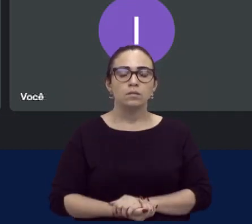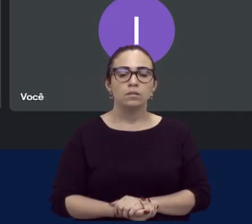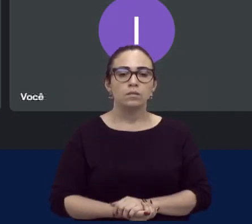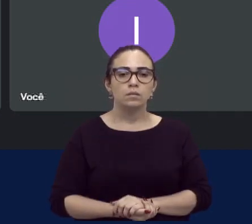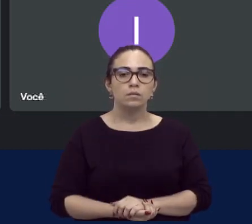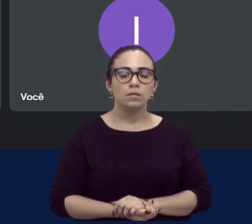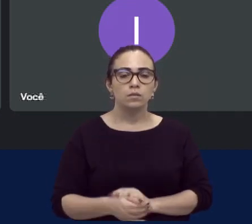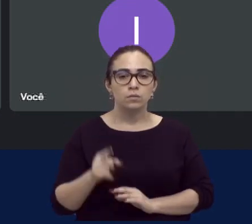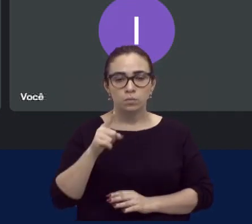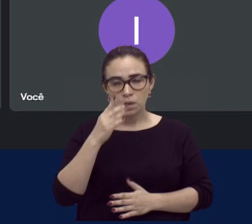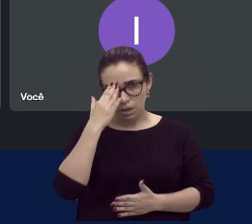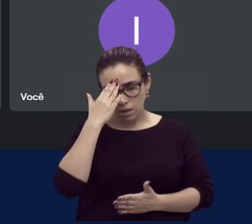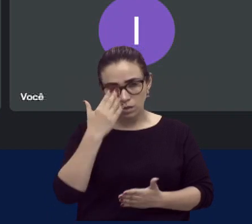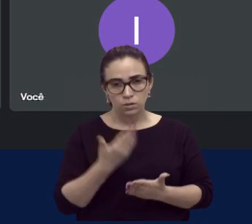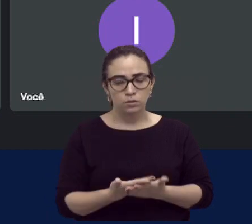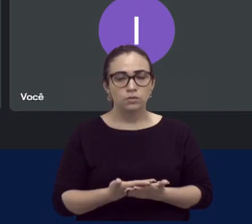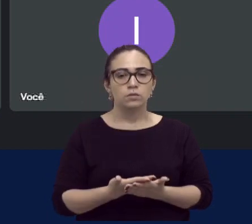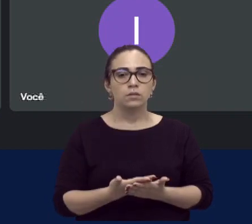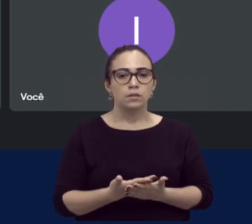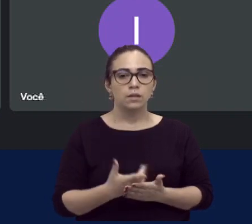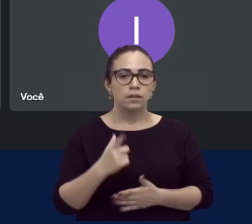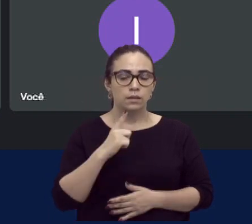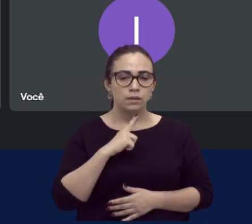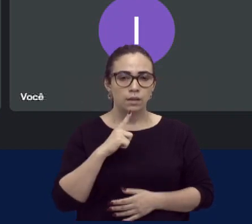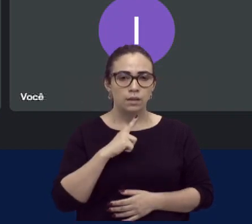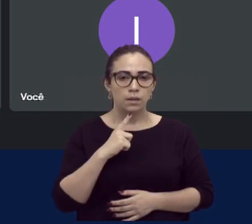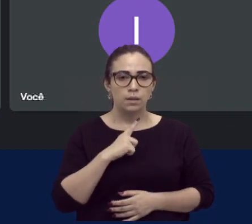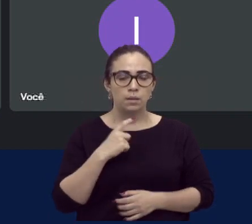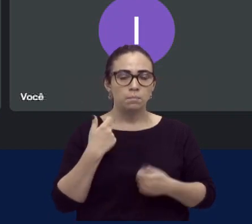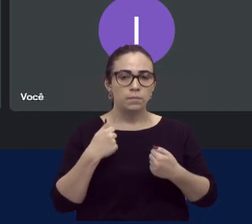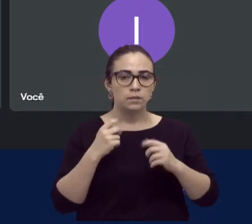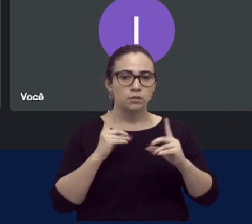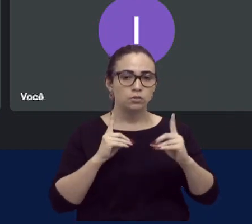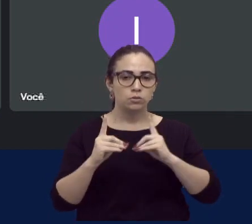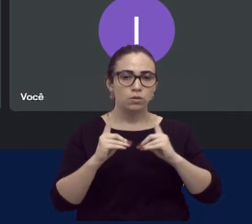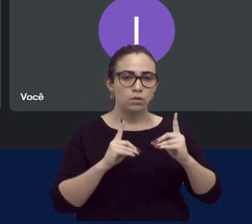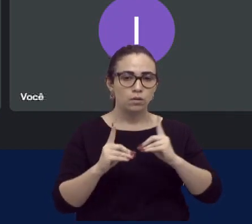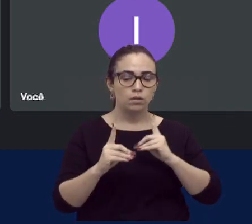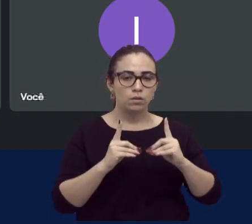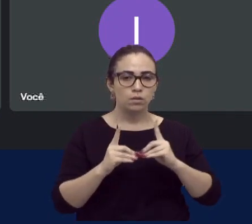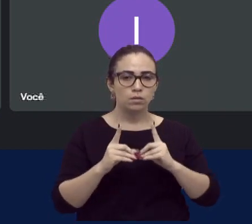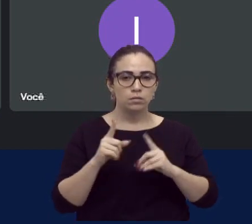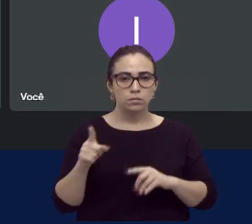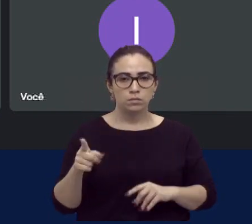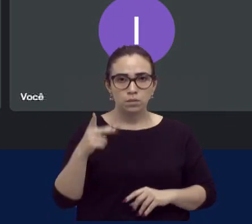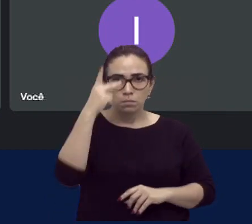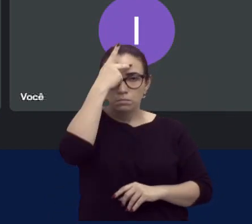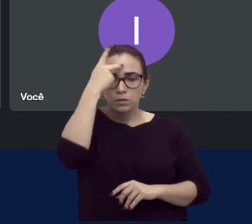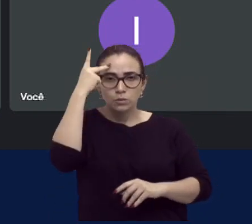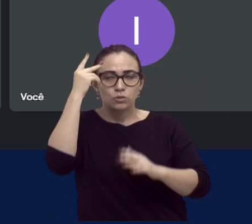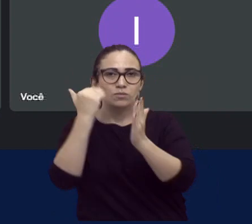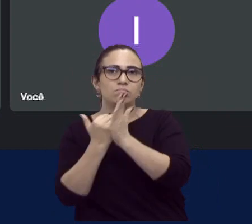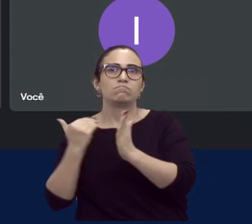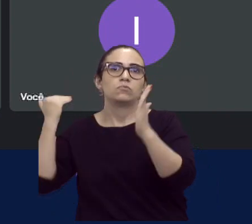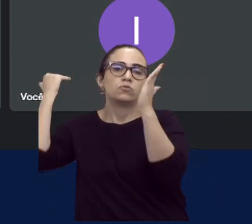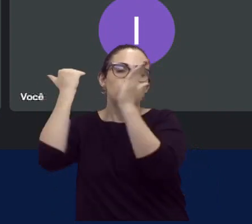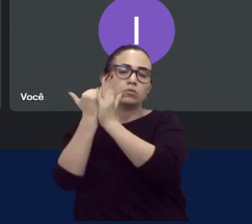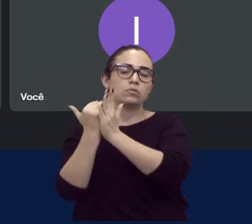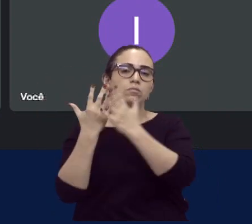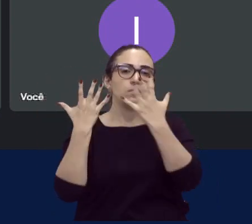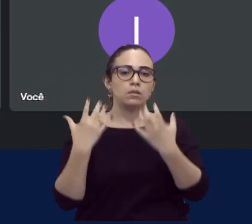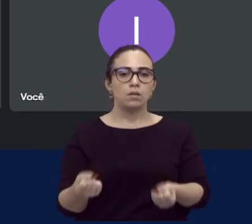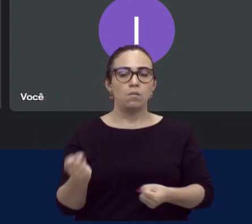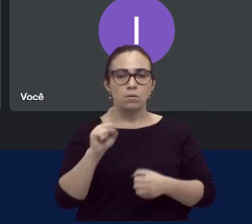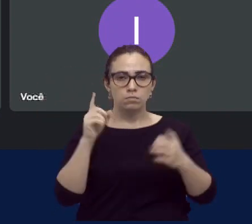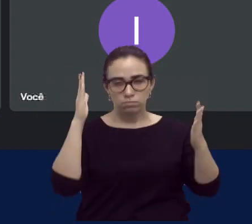colocou: você acredita que deve haver uma tolerância, ou seja, um diálogo com um intolerante extremo, que apresenta